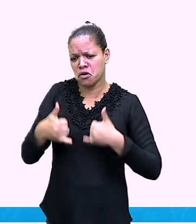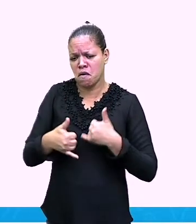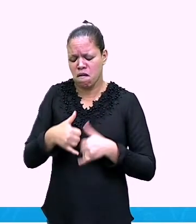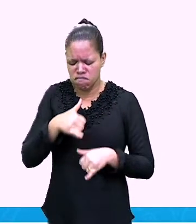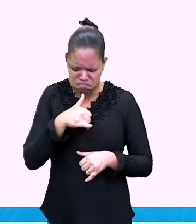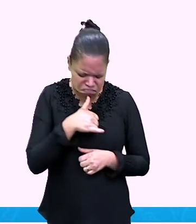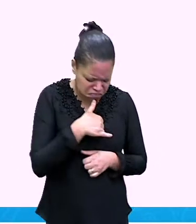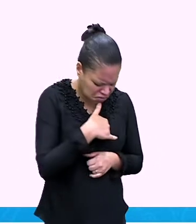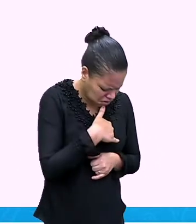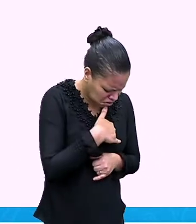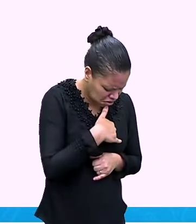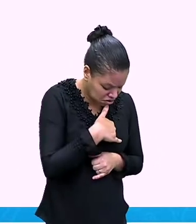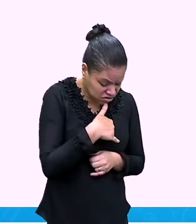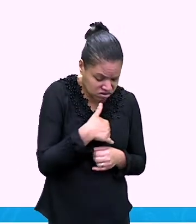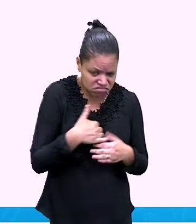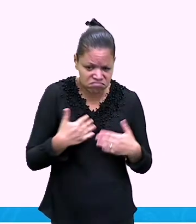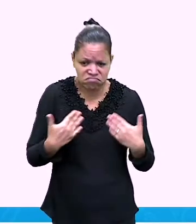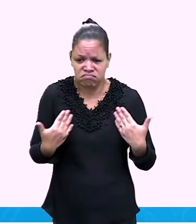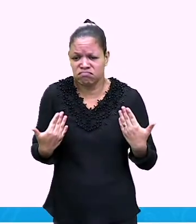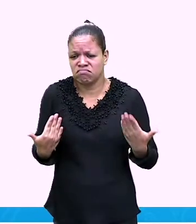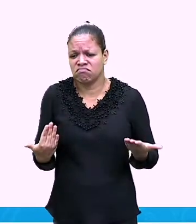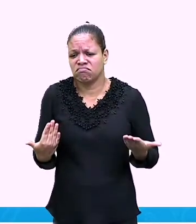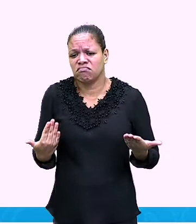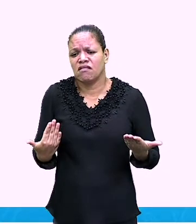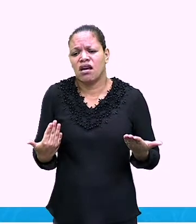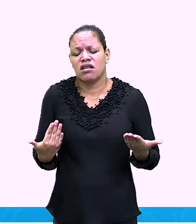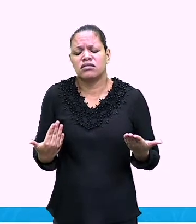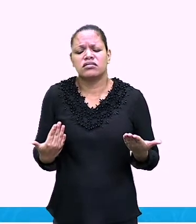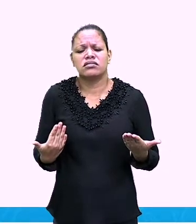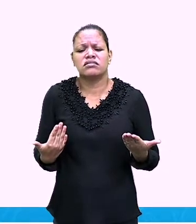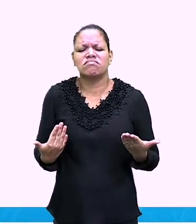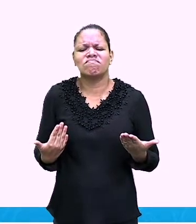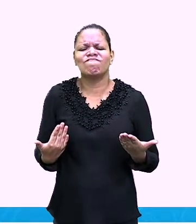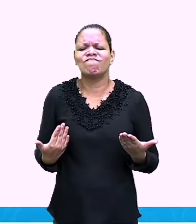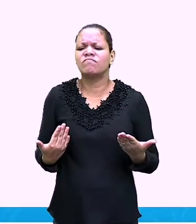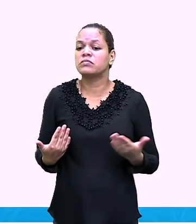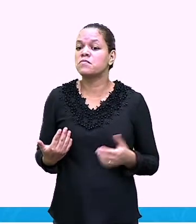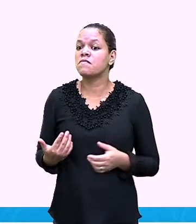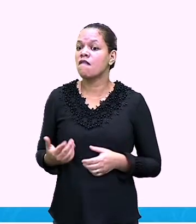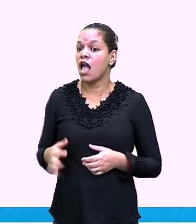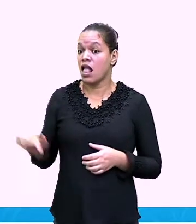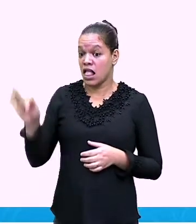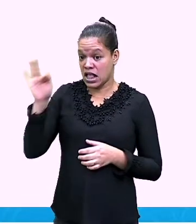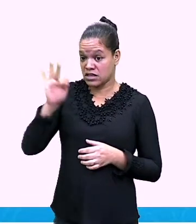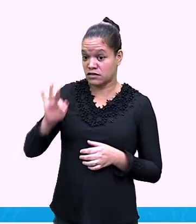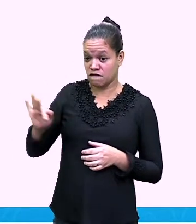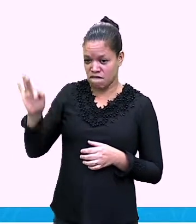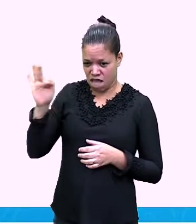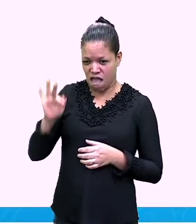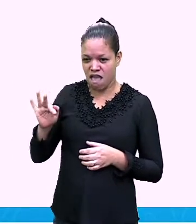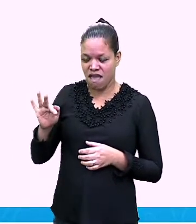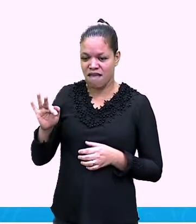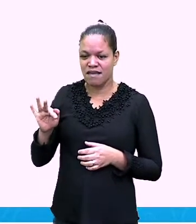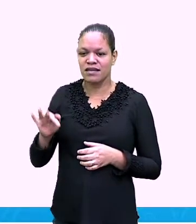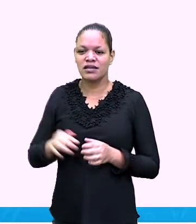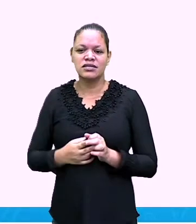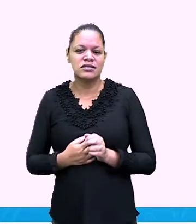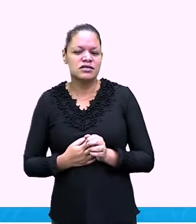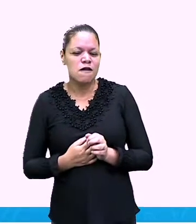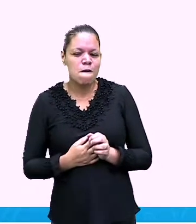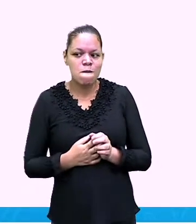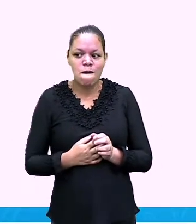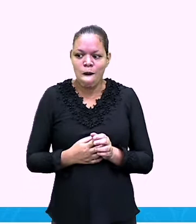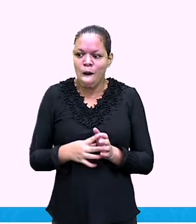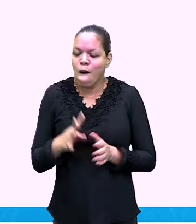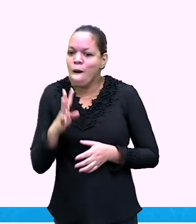arrasado. Mas isso durou só até as férias, até eu conhecer a tia